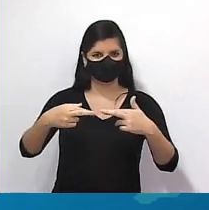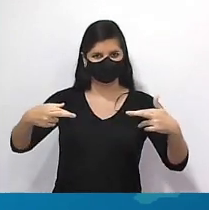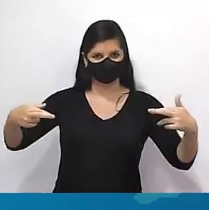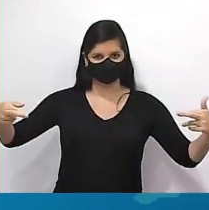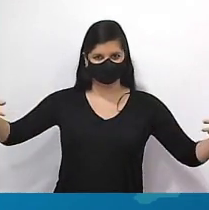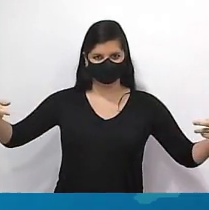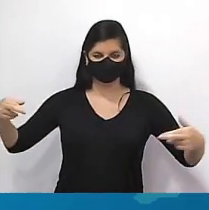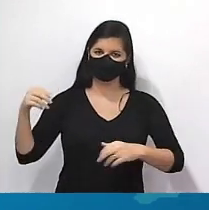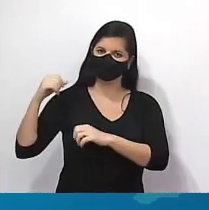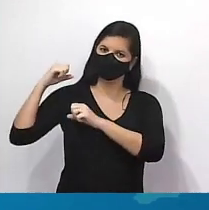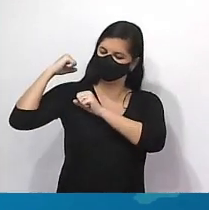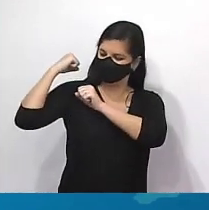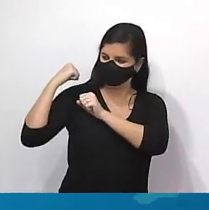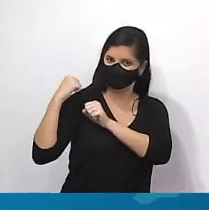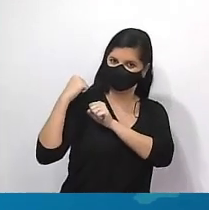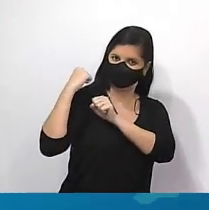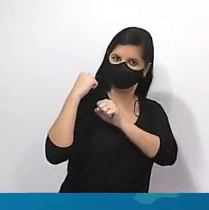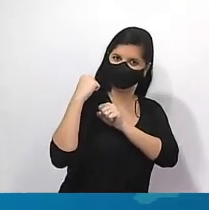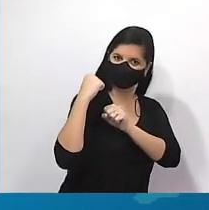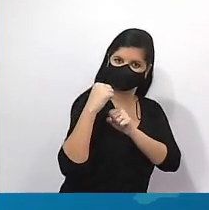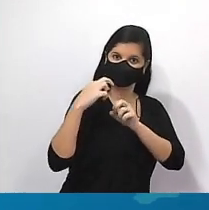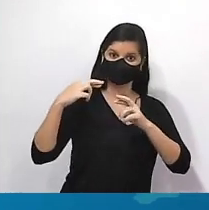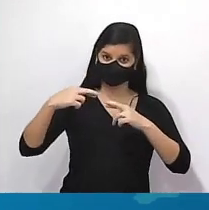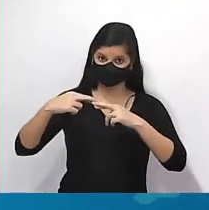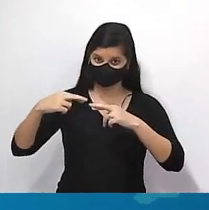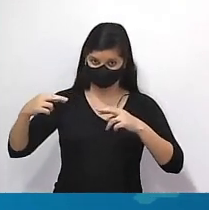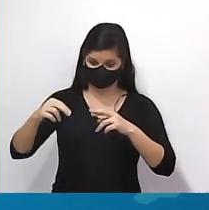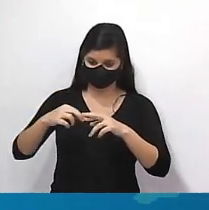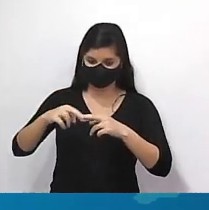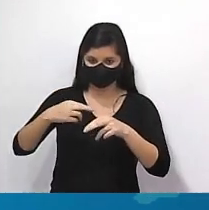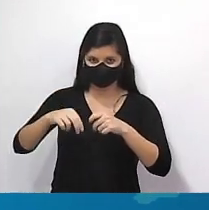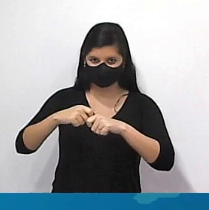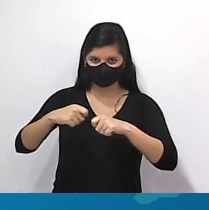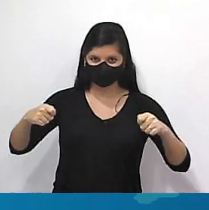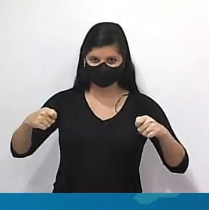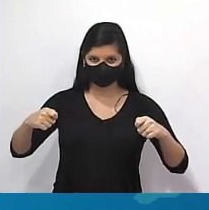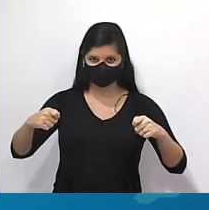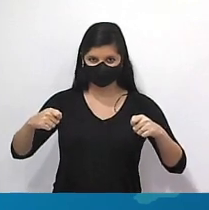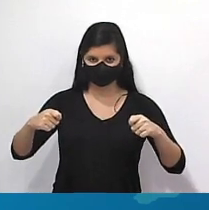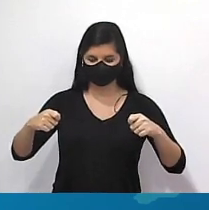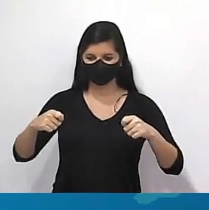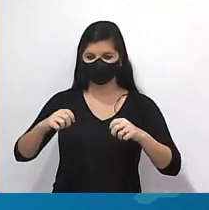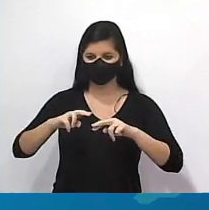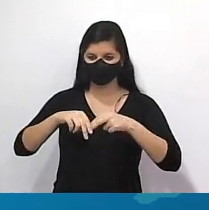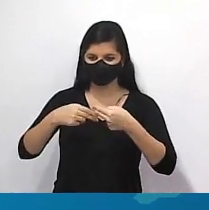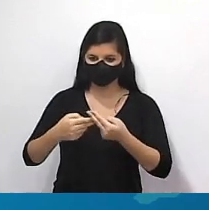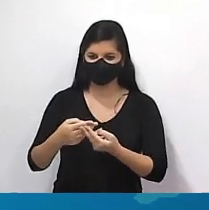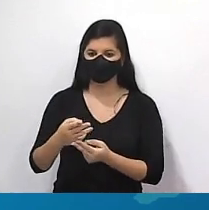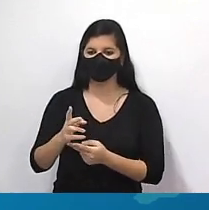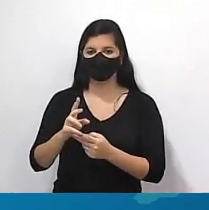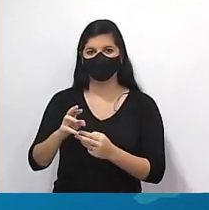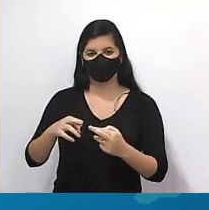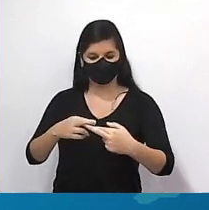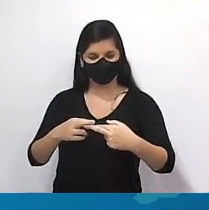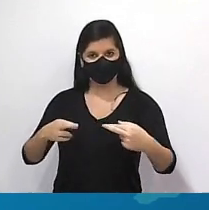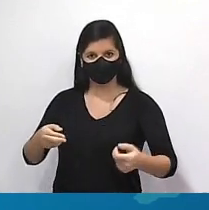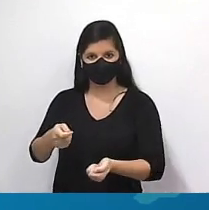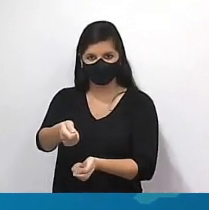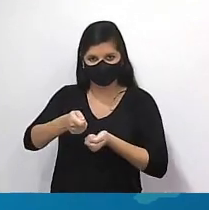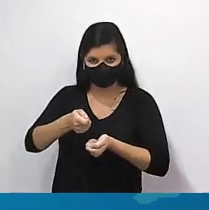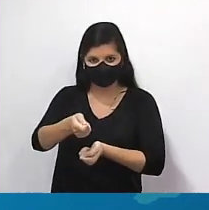no ombro. E essas cordas, elas tinham nós. Por isso que o nome deles eram esticadores de cordas, tá?